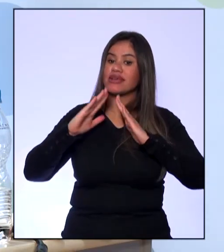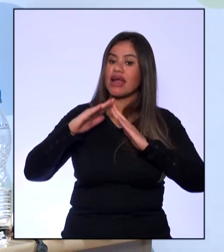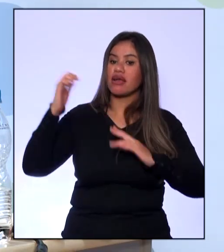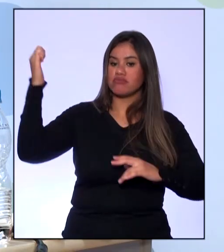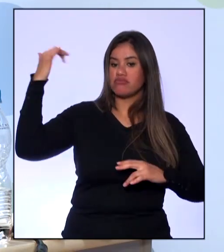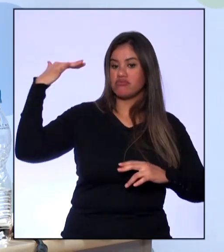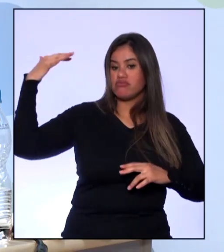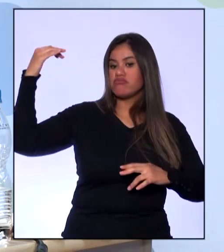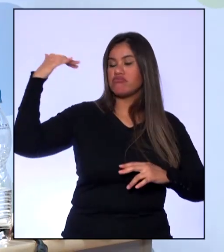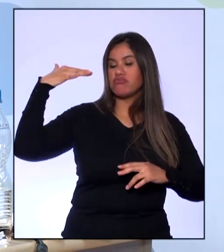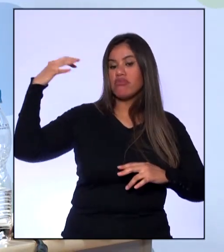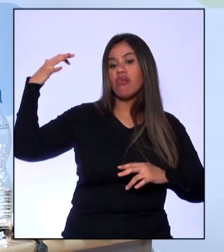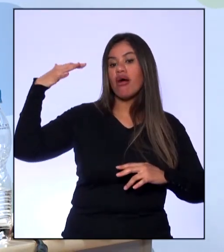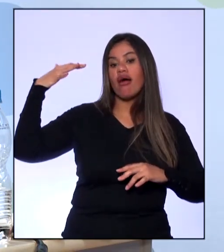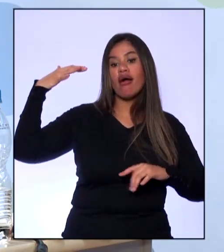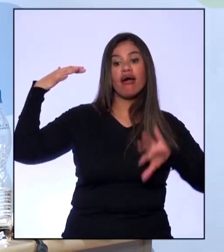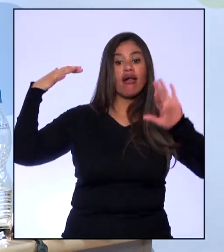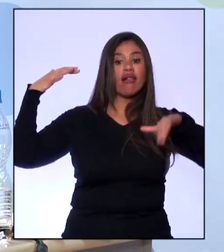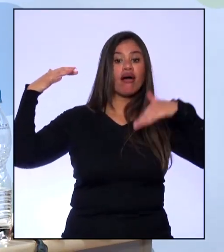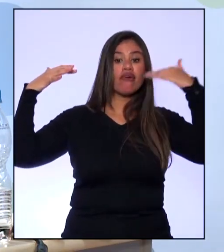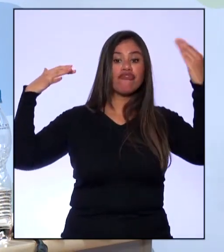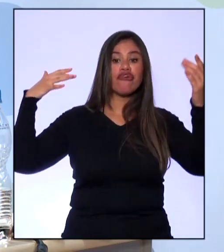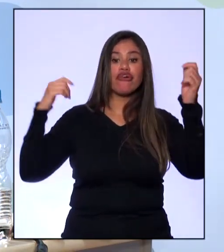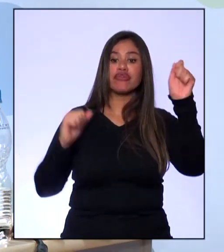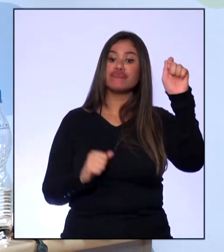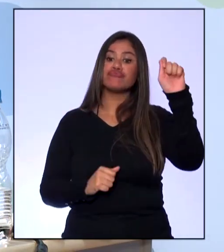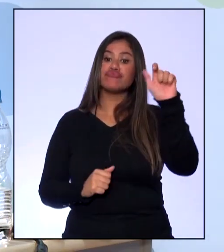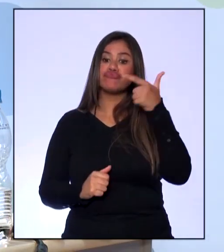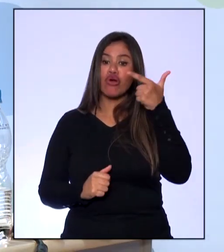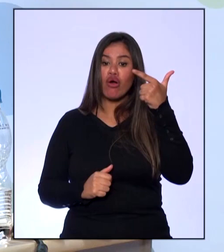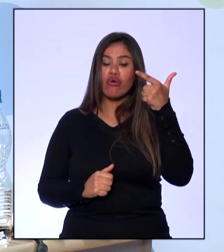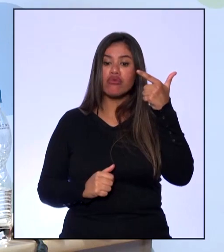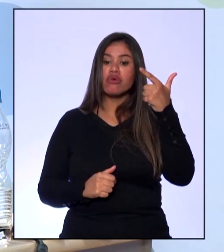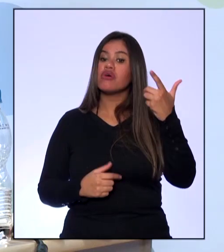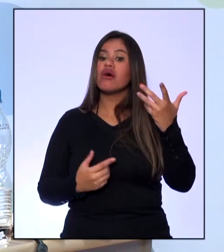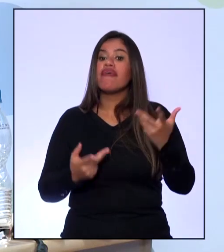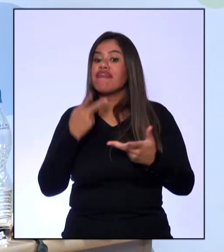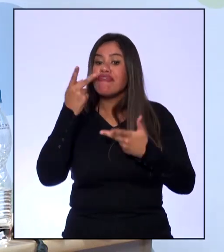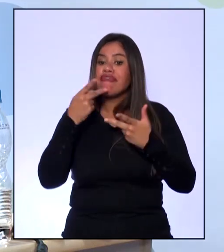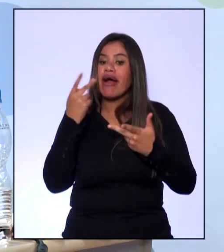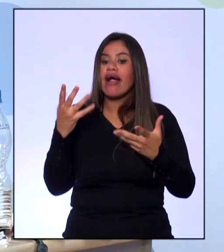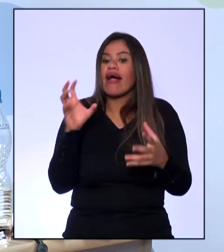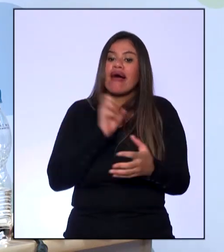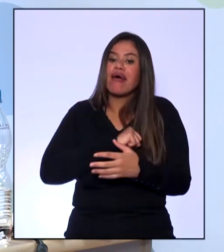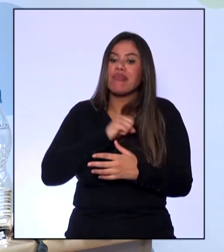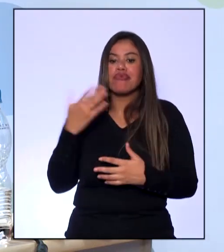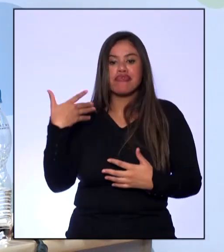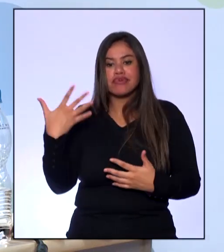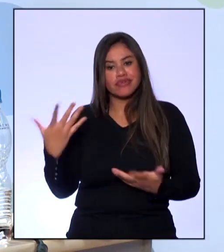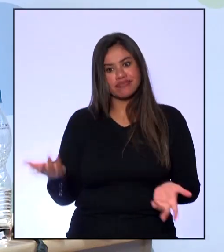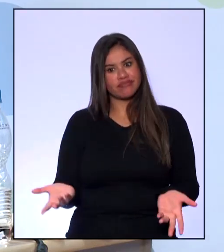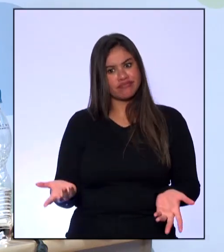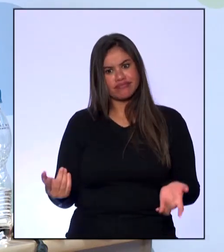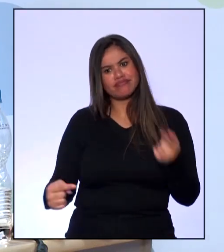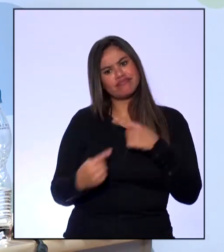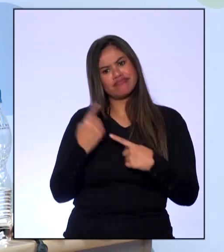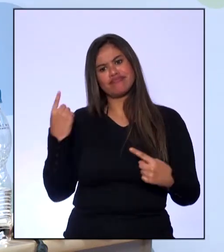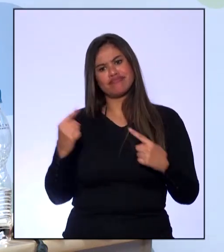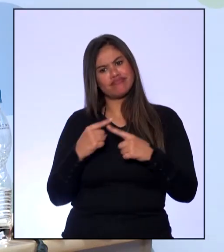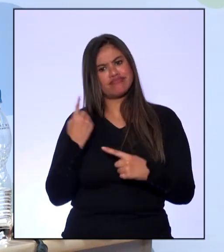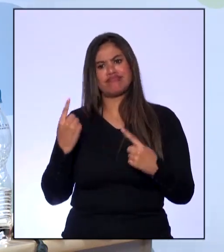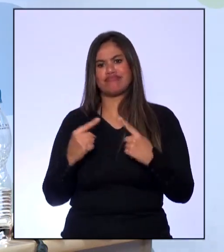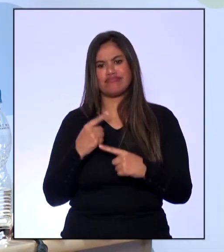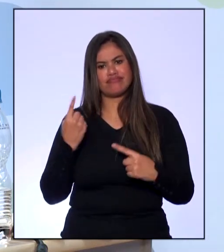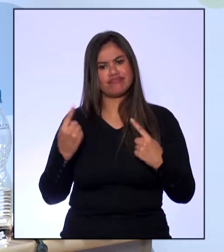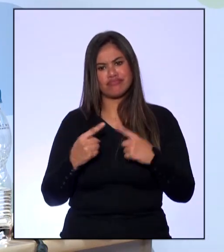graça, posso sim achar que tem uma pitada de humor, porque ela foi engraçada. Achar do jeito que ele expôs, a